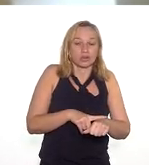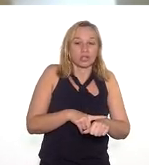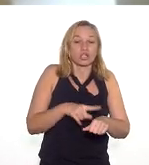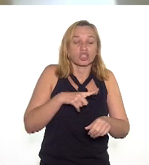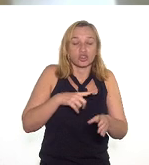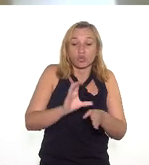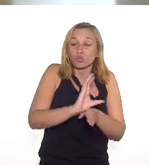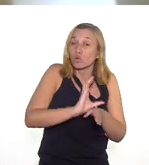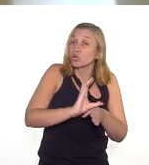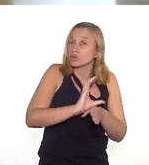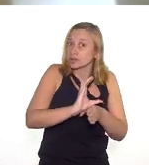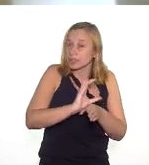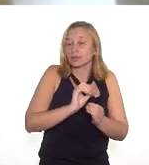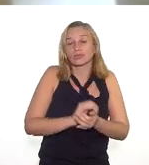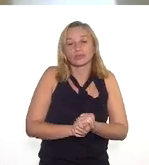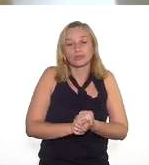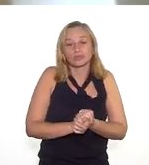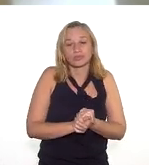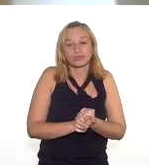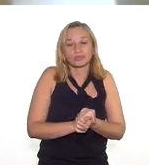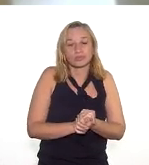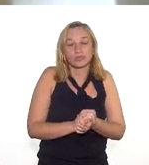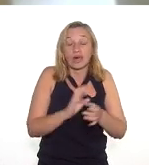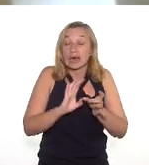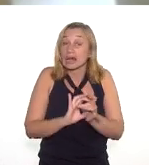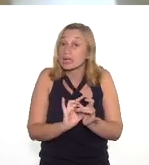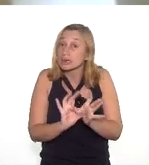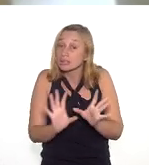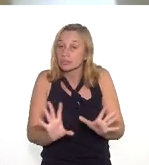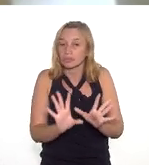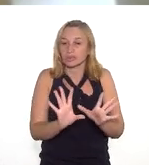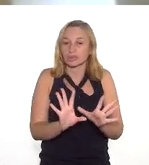conselho para deliberar